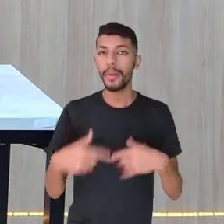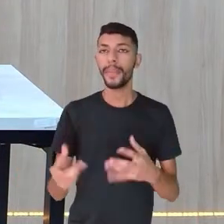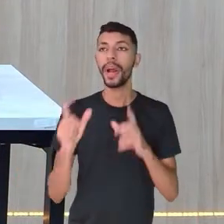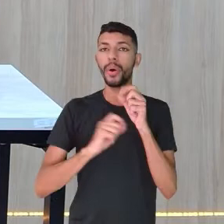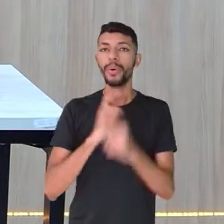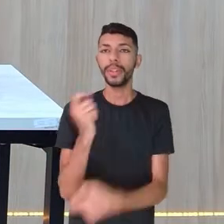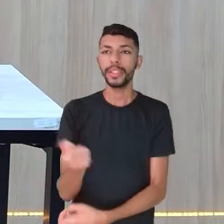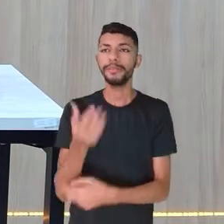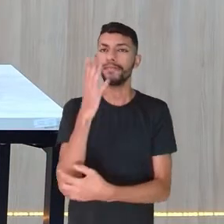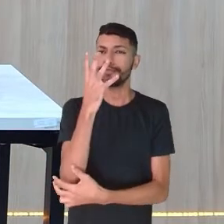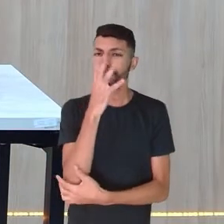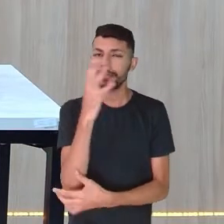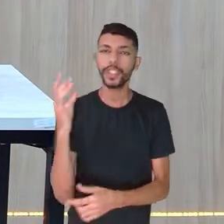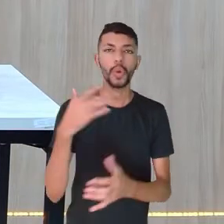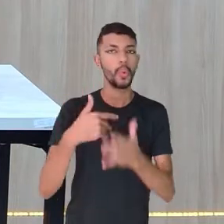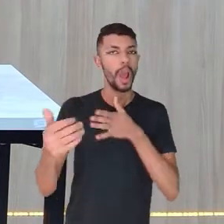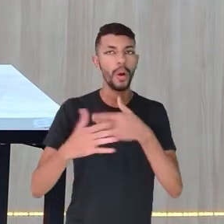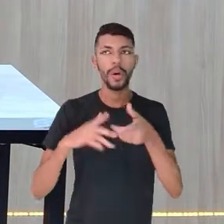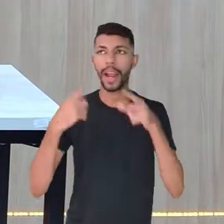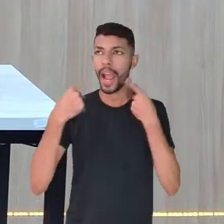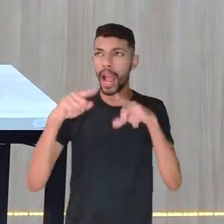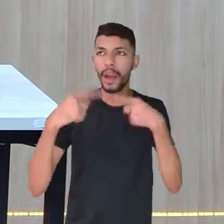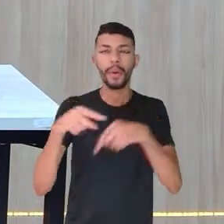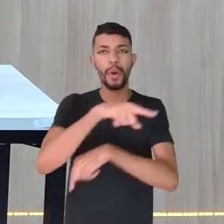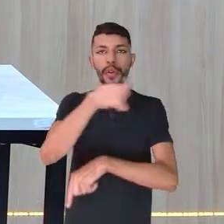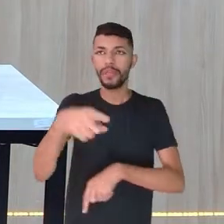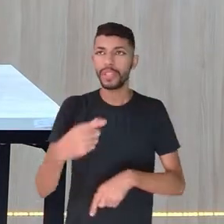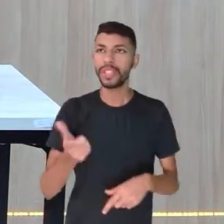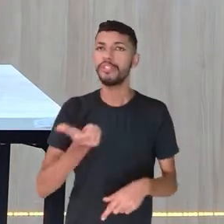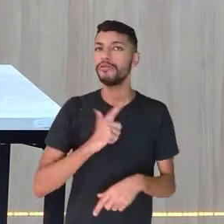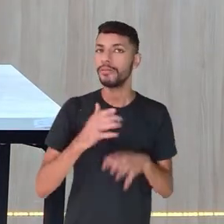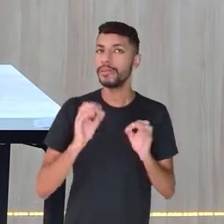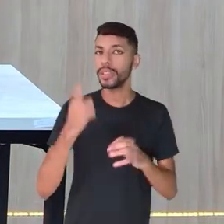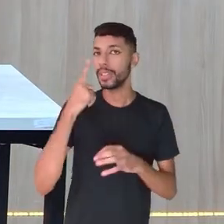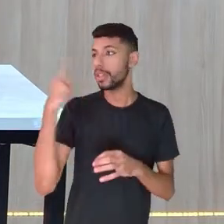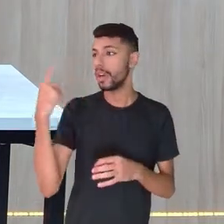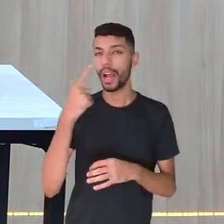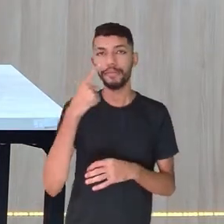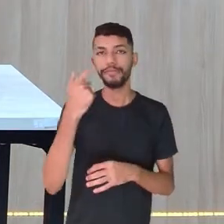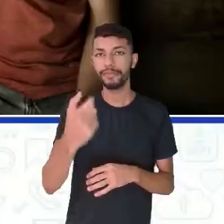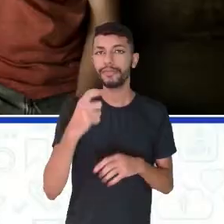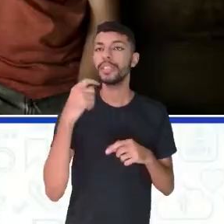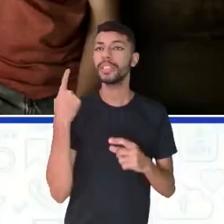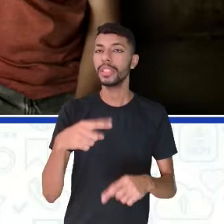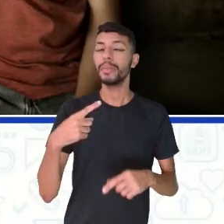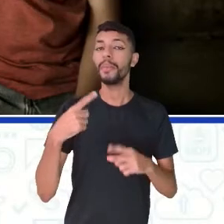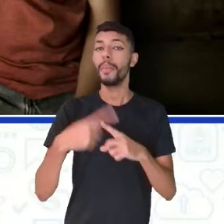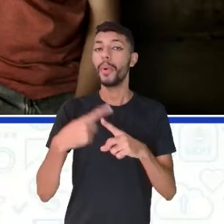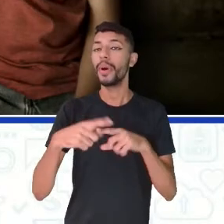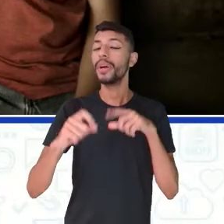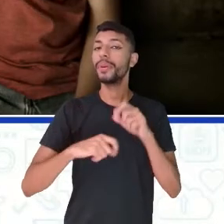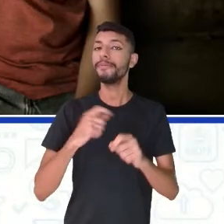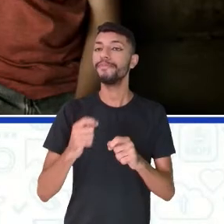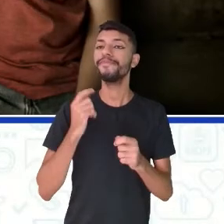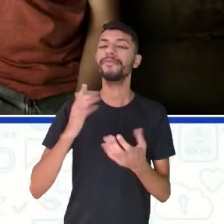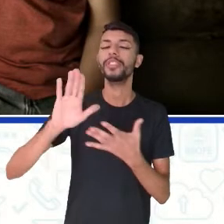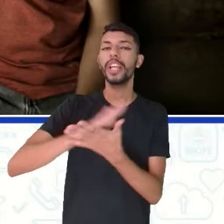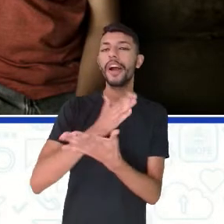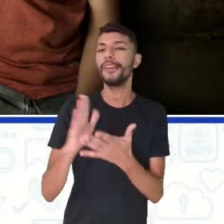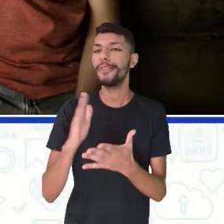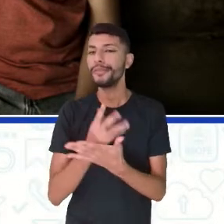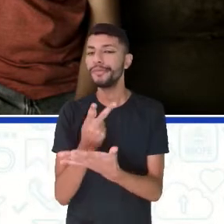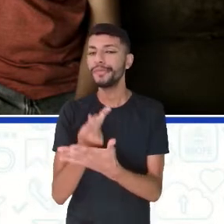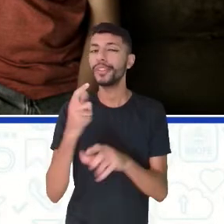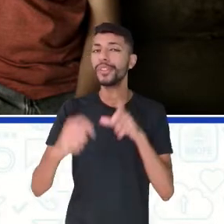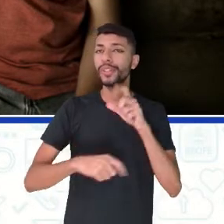né, alguma queixa que vocês queiram contar. É interessante porque, diante de alguns casos, né, a tendência